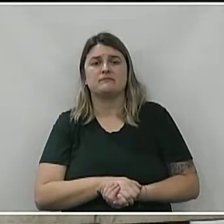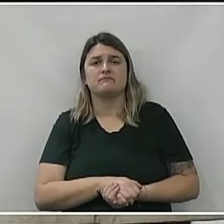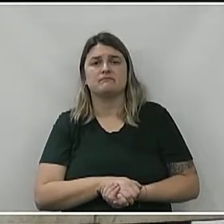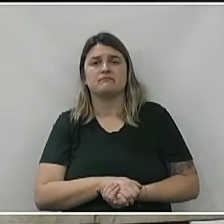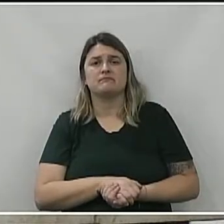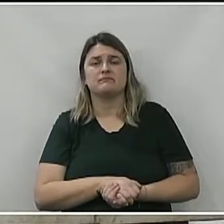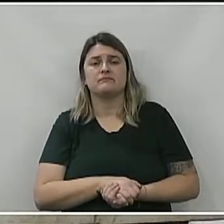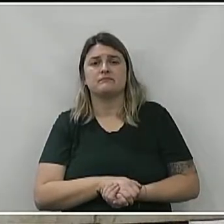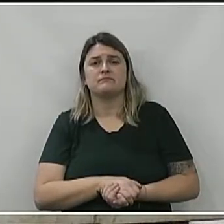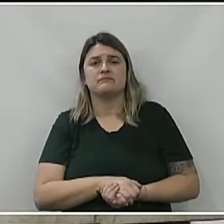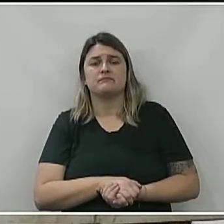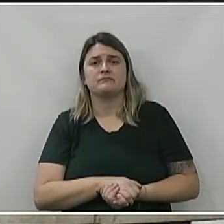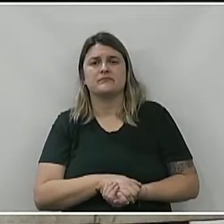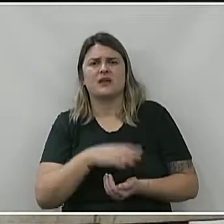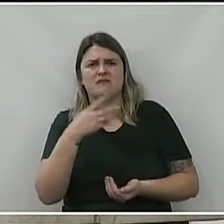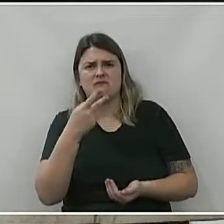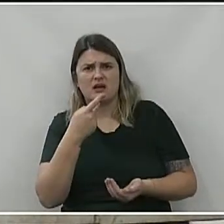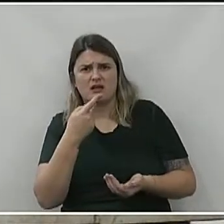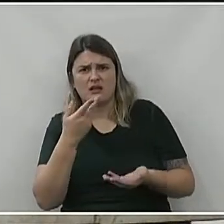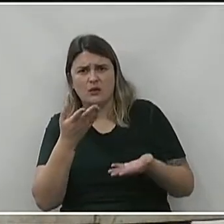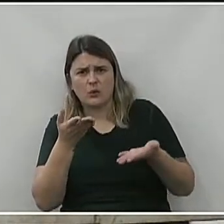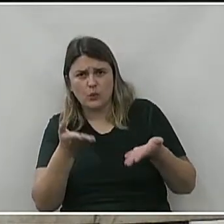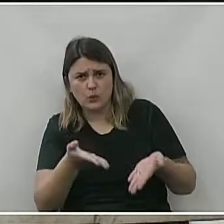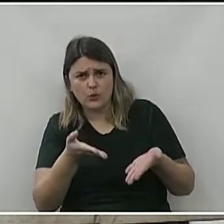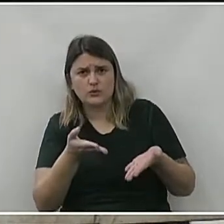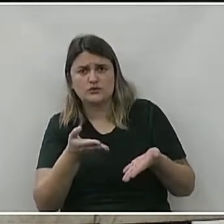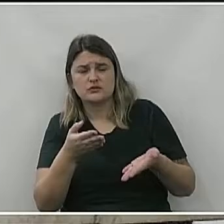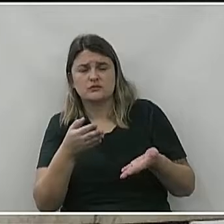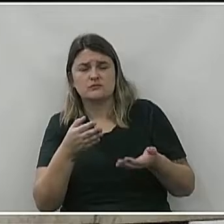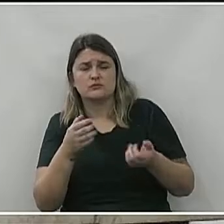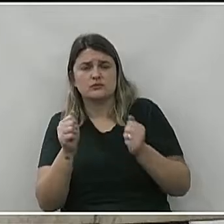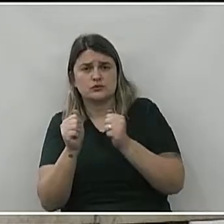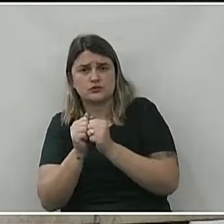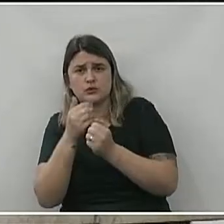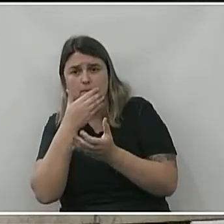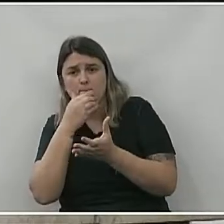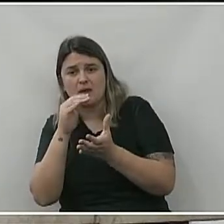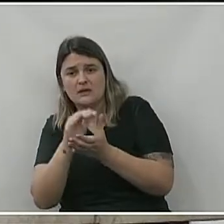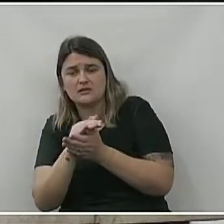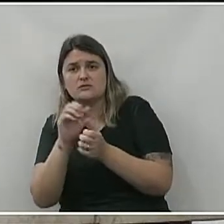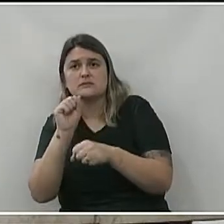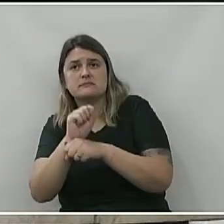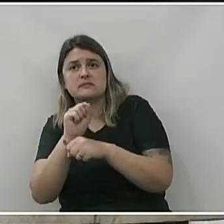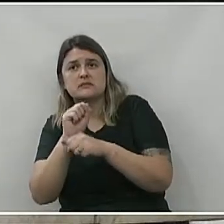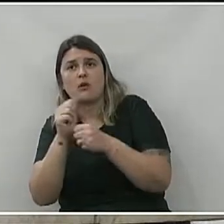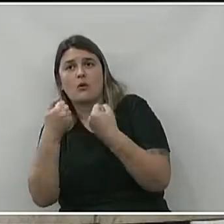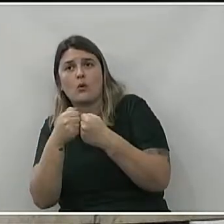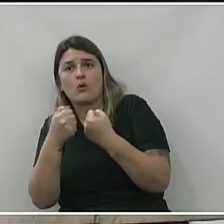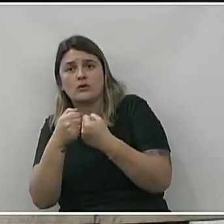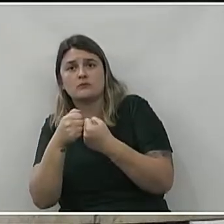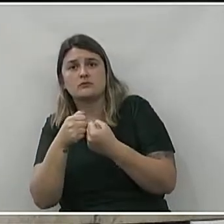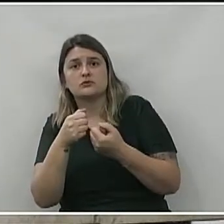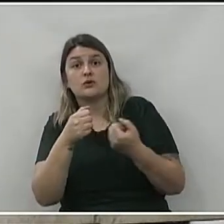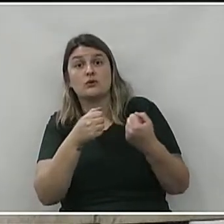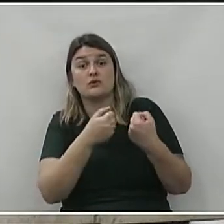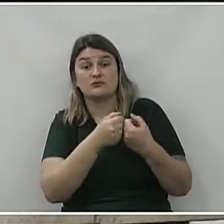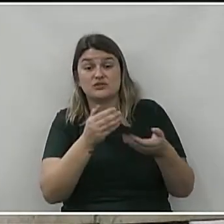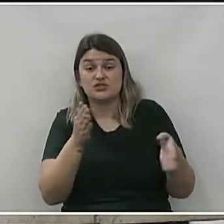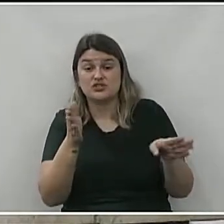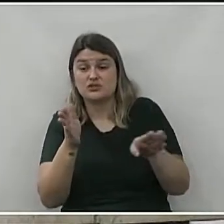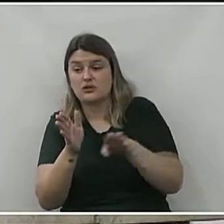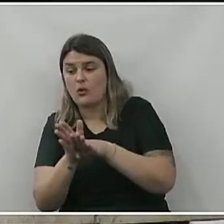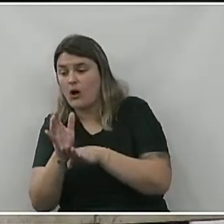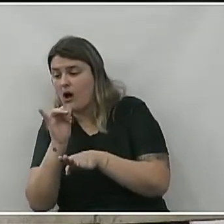A atendida também relata que na data de hoje ela foi com o seu esposo ao ponto de ônibus e que quando este chegou no